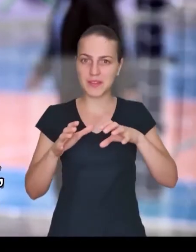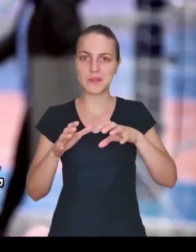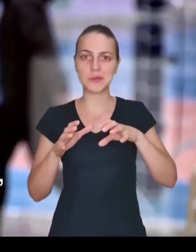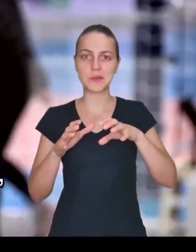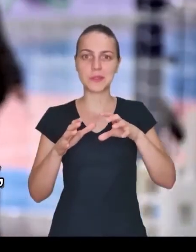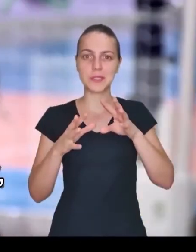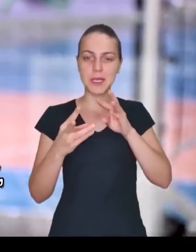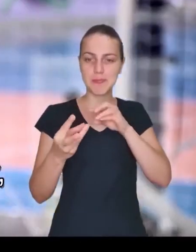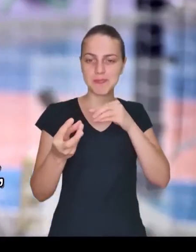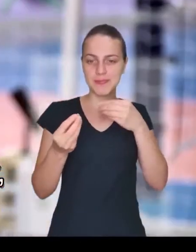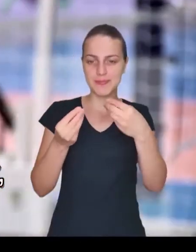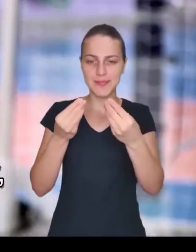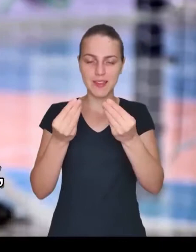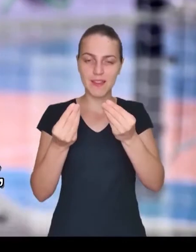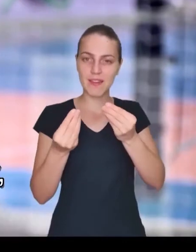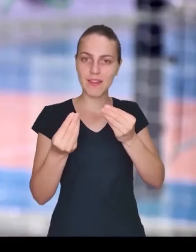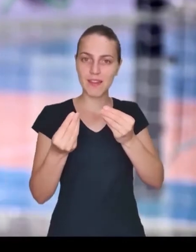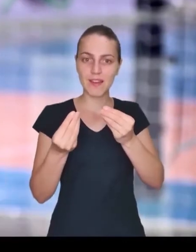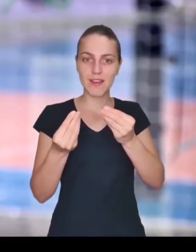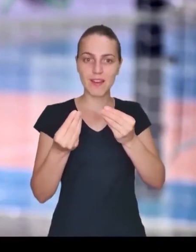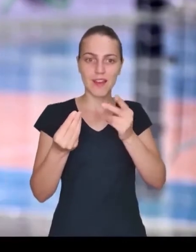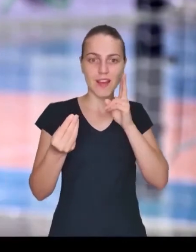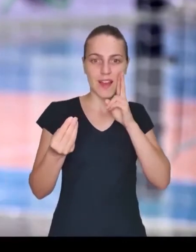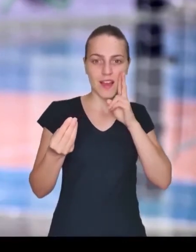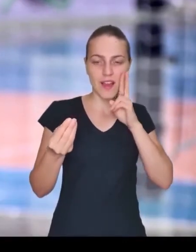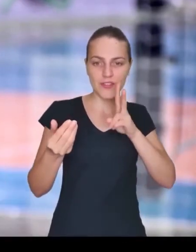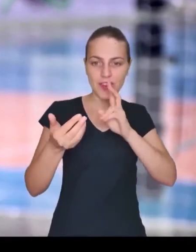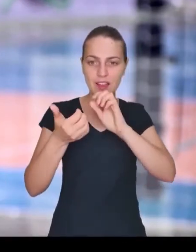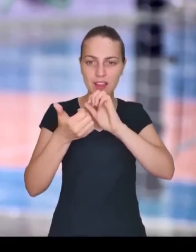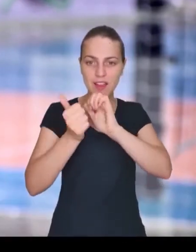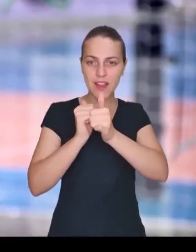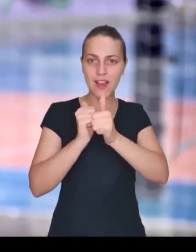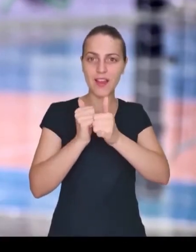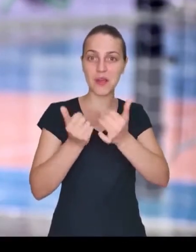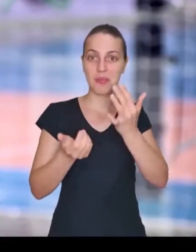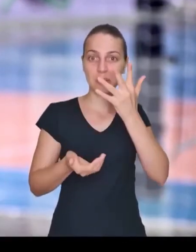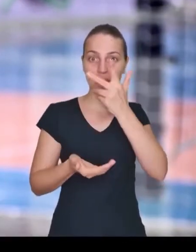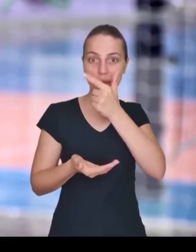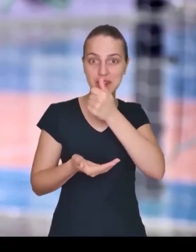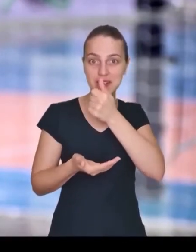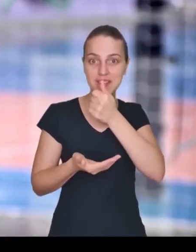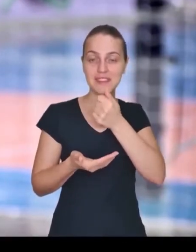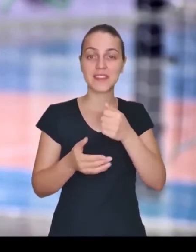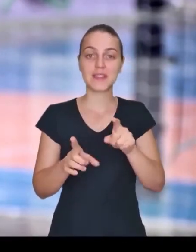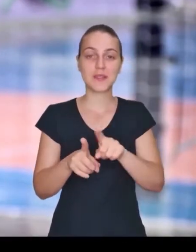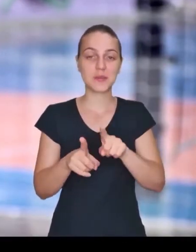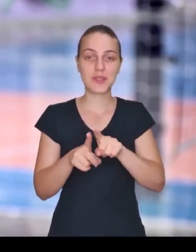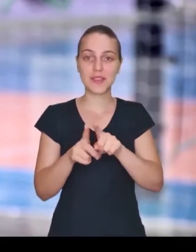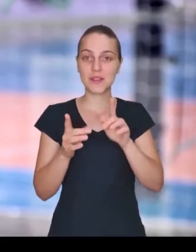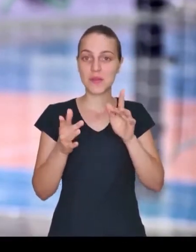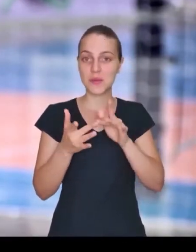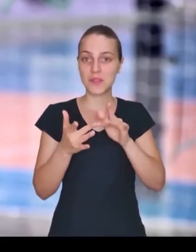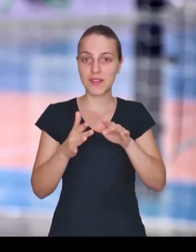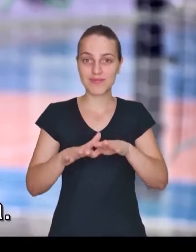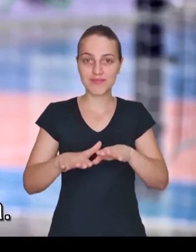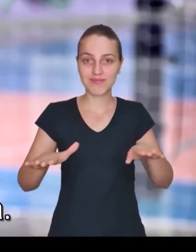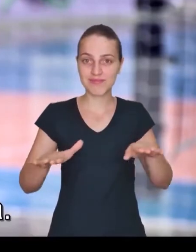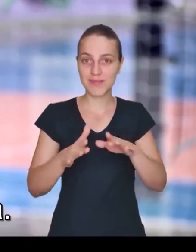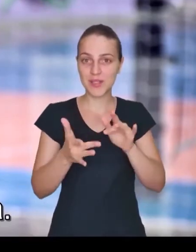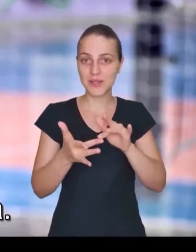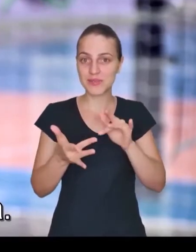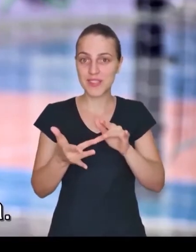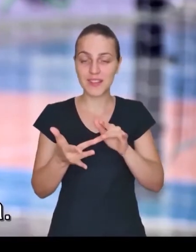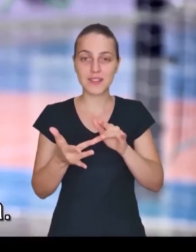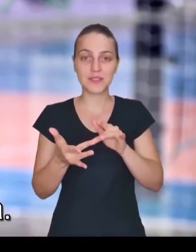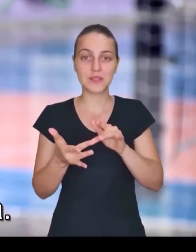uma plasticidade melhor, né? E como o jogador não pode perder o contato com o solo na hora de atacar ou bloquear uma bola, a